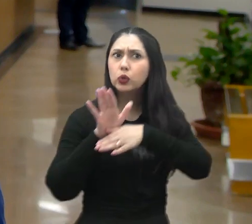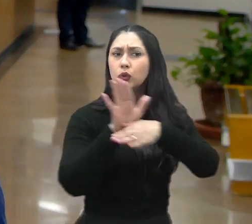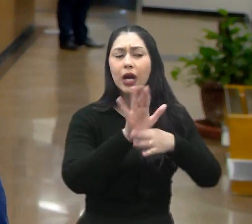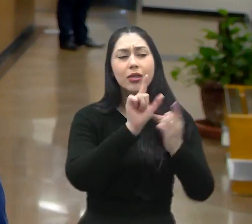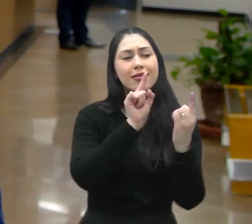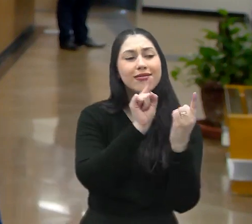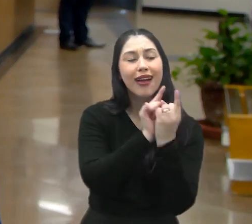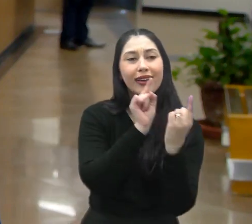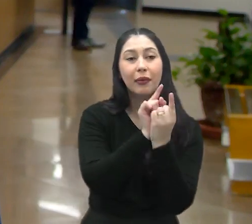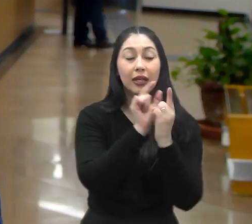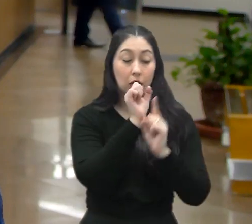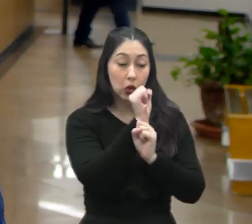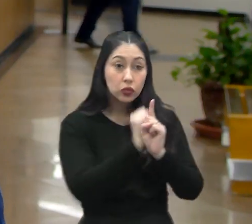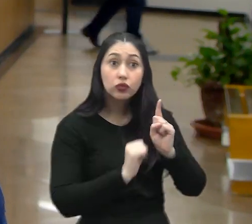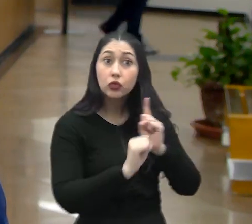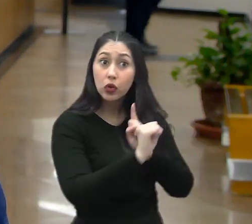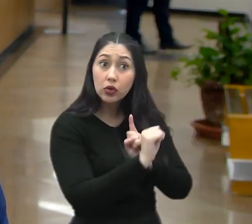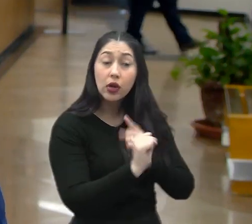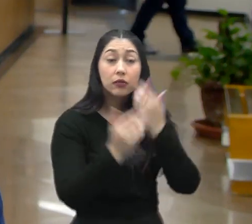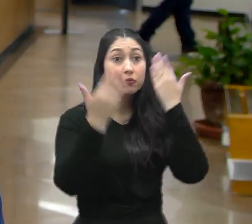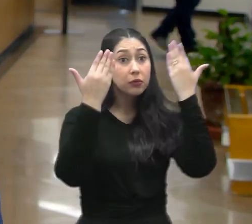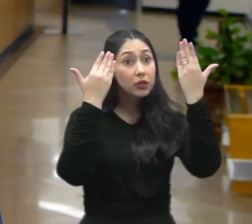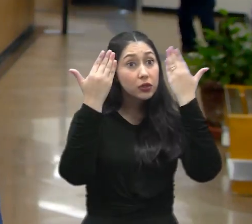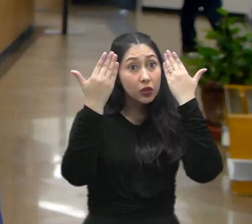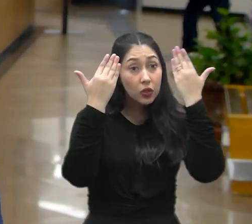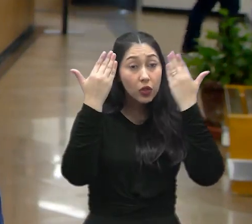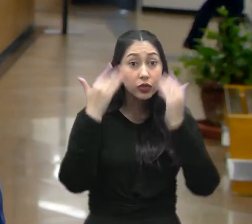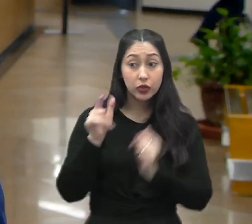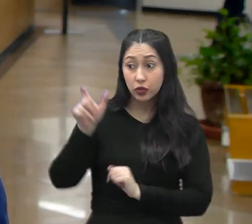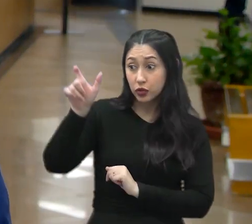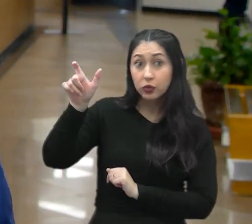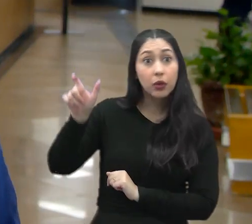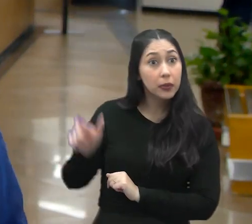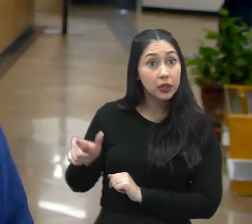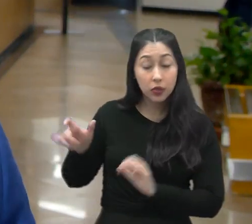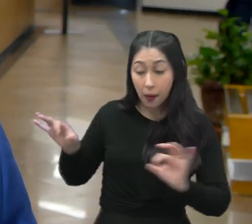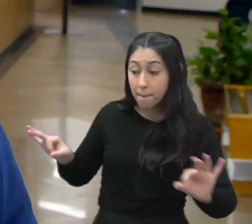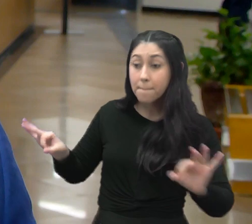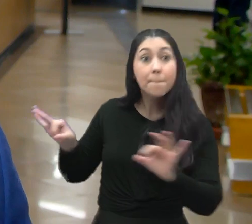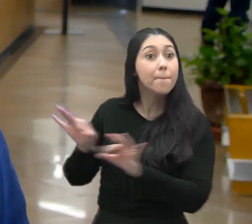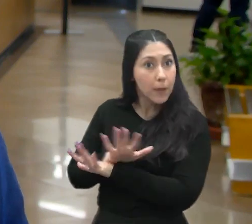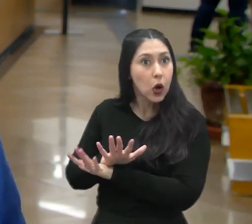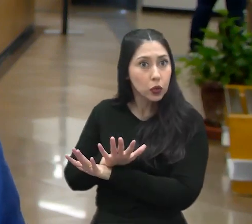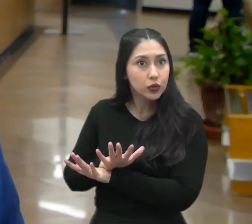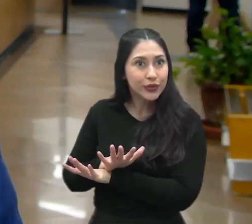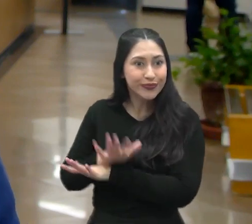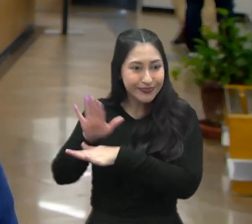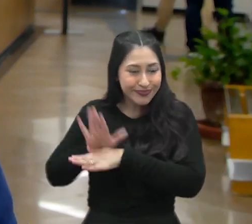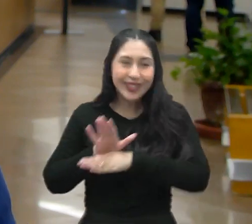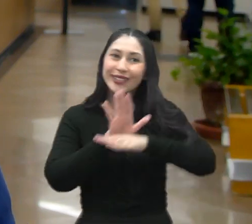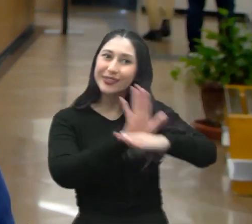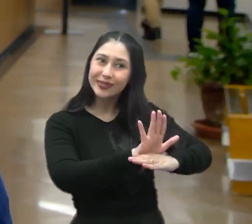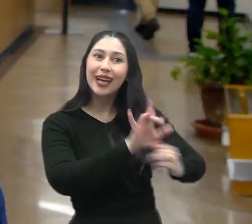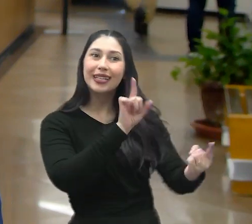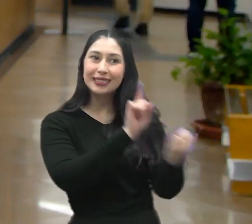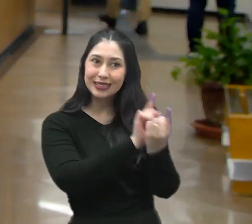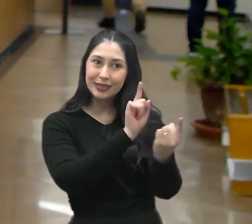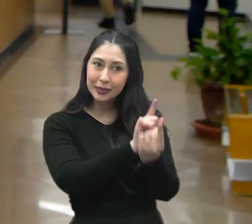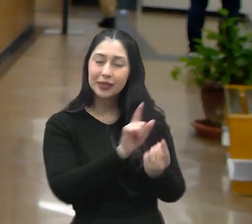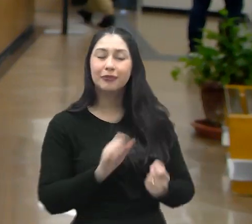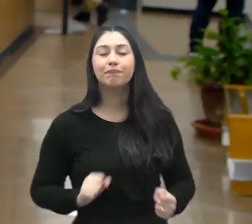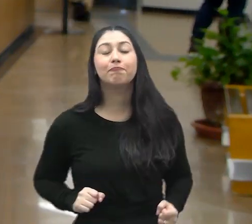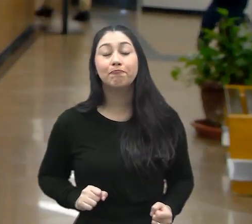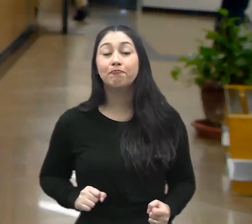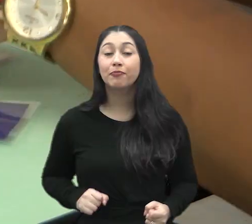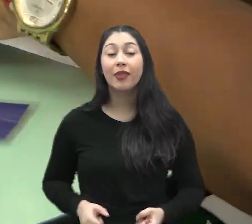ela busque um atendimento social, psicológico, de alguém que esteja do outro lado, pronto, preparado 24 horas para fazer